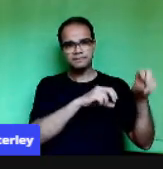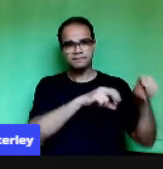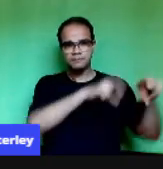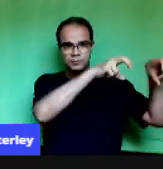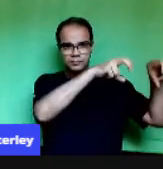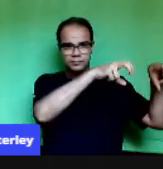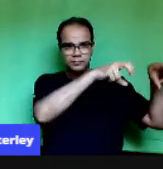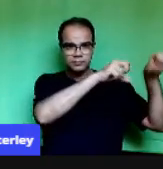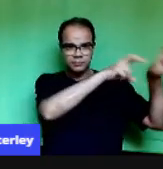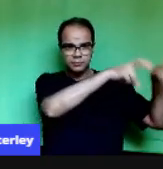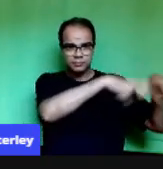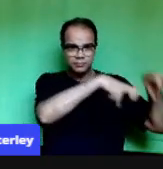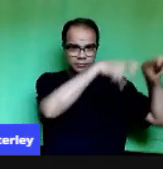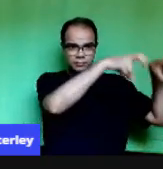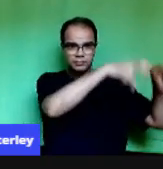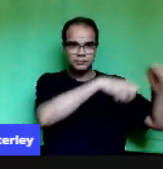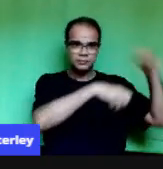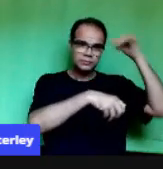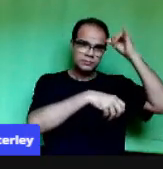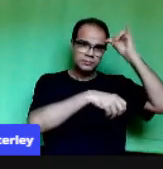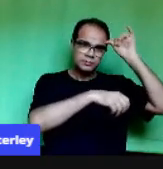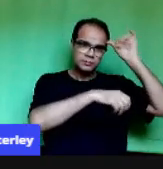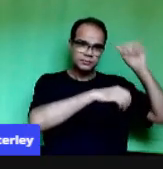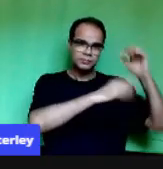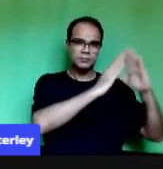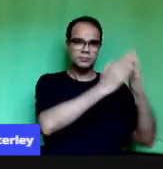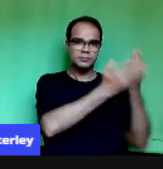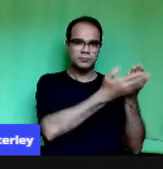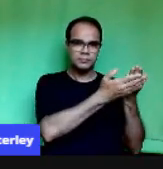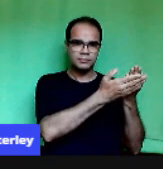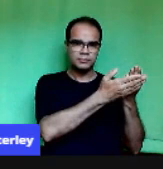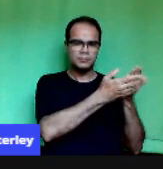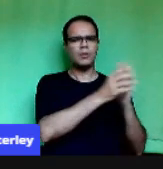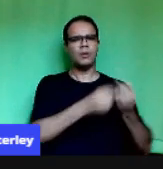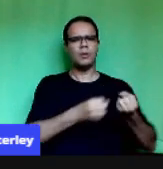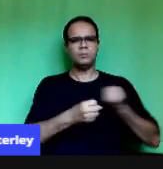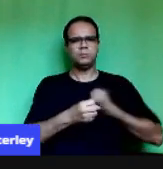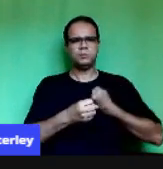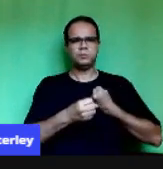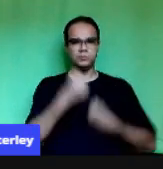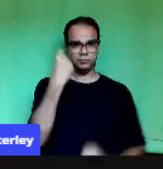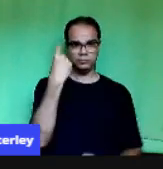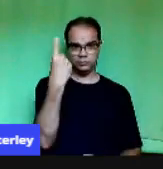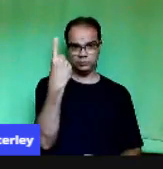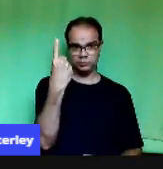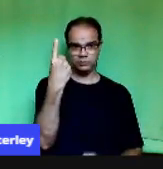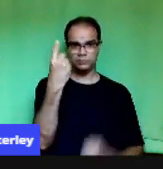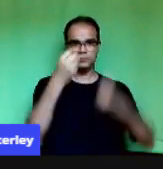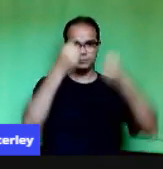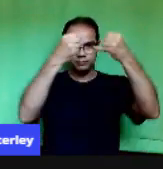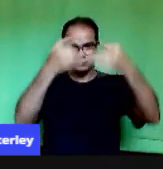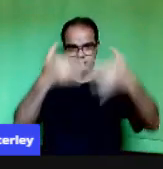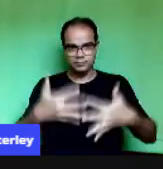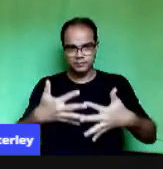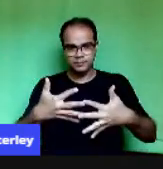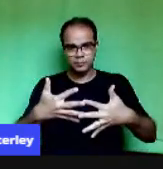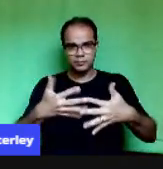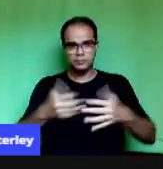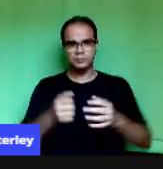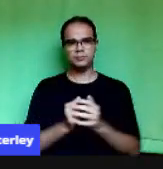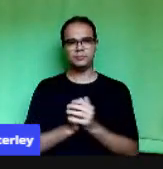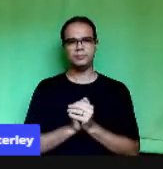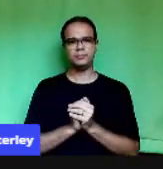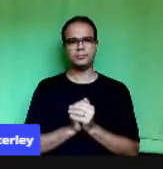importante. Sabe por quê? No artigo 1º dessa diretriz, diz assim, que as questões que